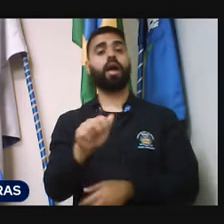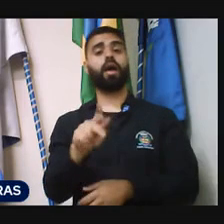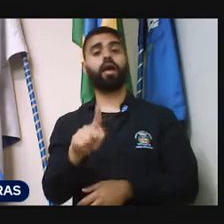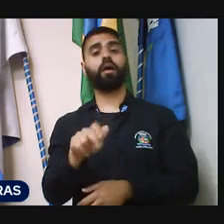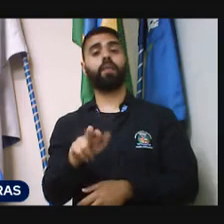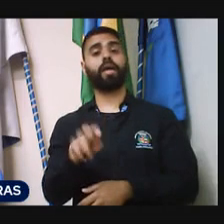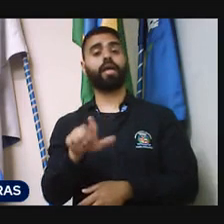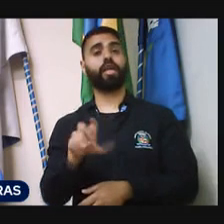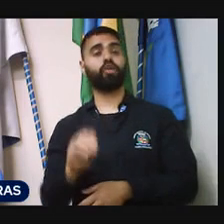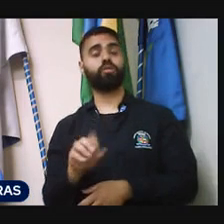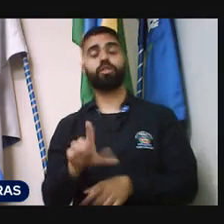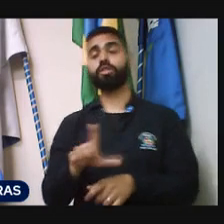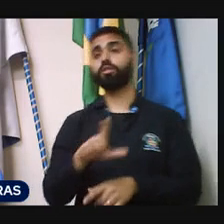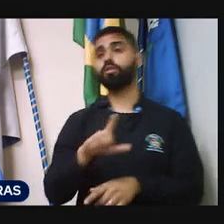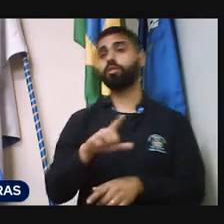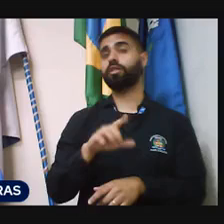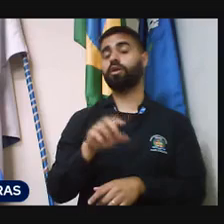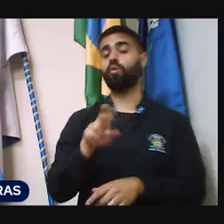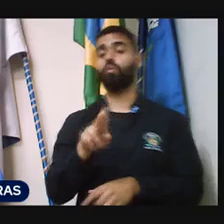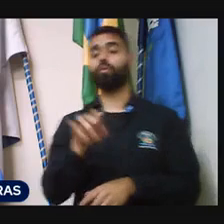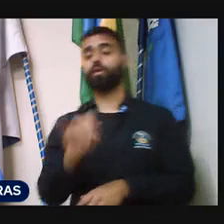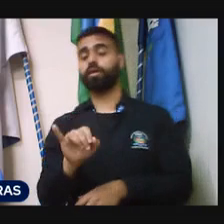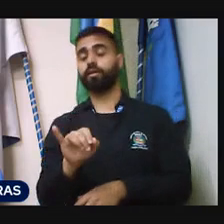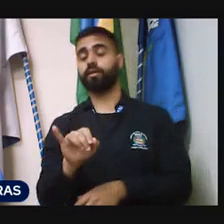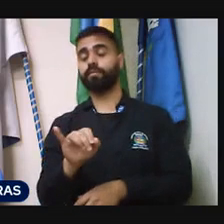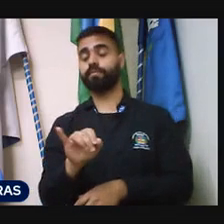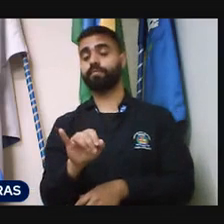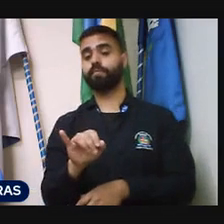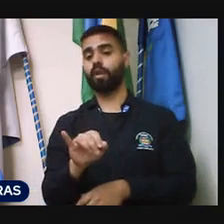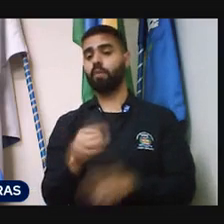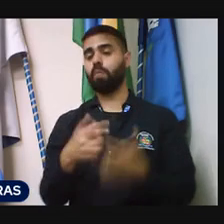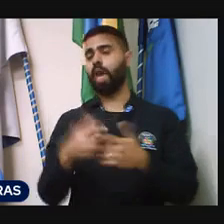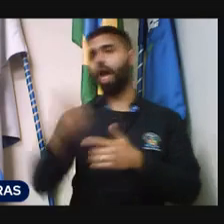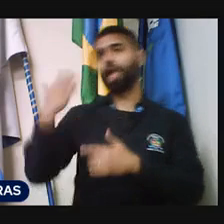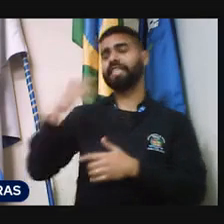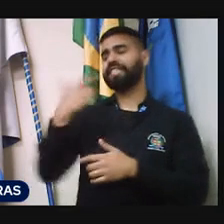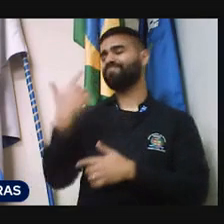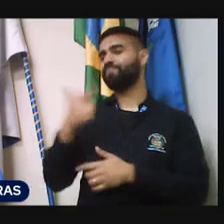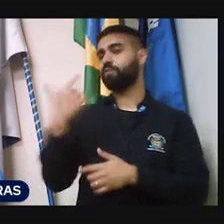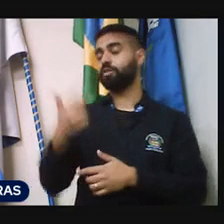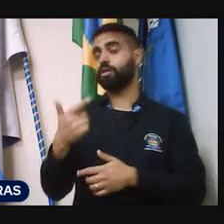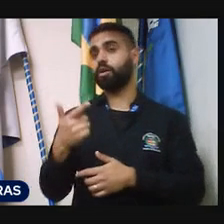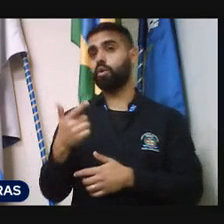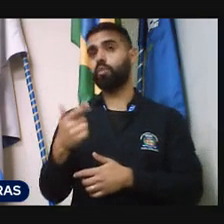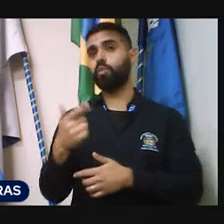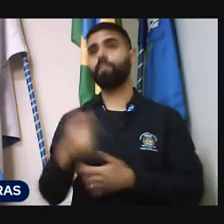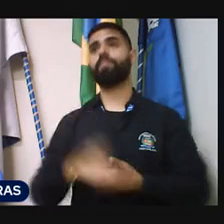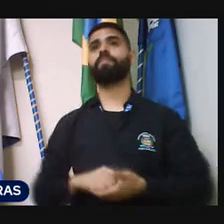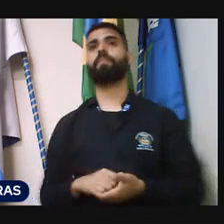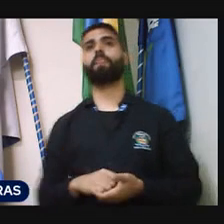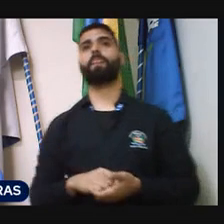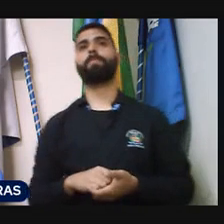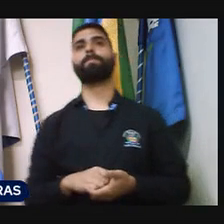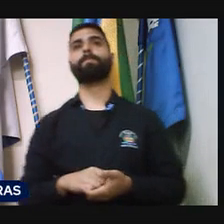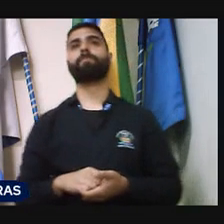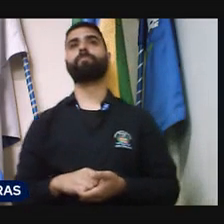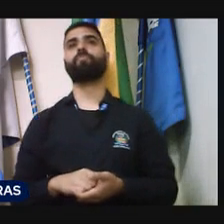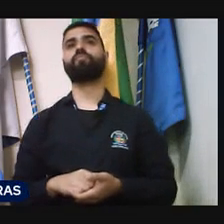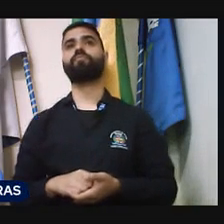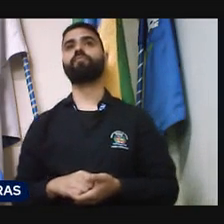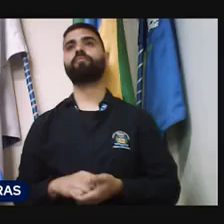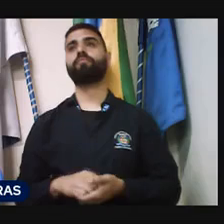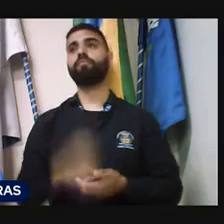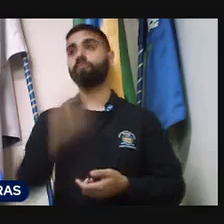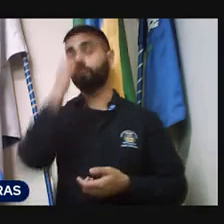leitos de Wii e o hospital não tinha né o fixo para o hospital e esses equipamentos e as